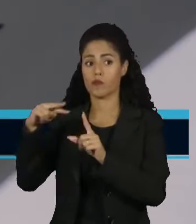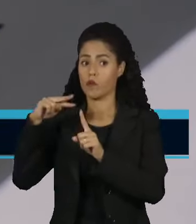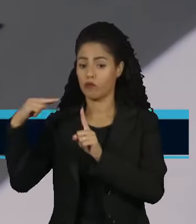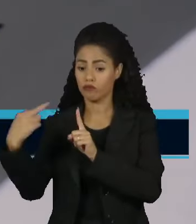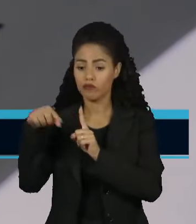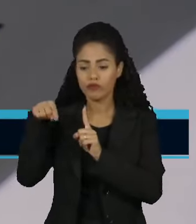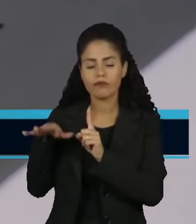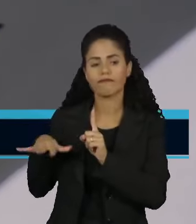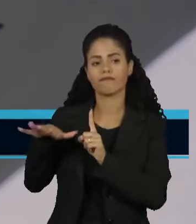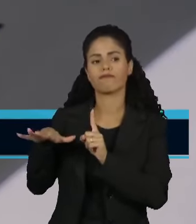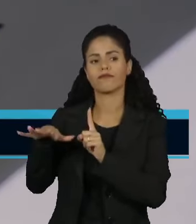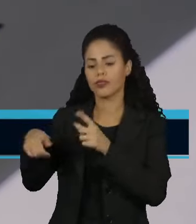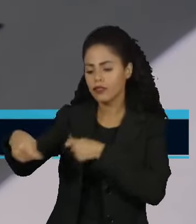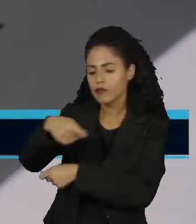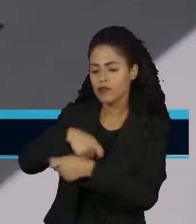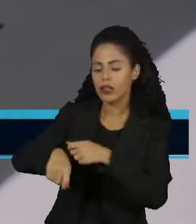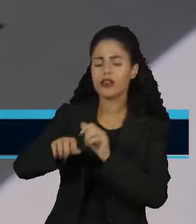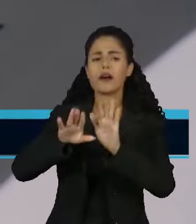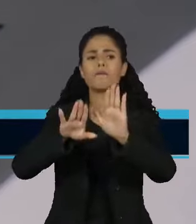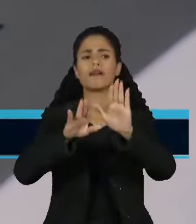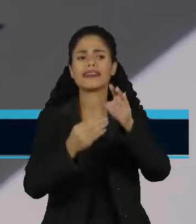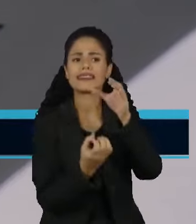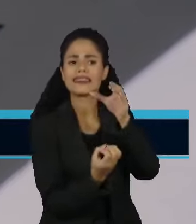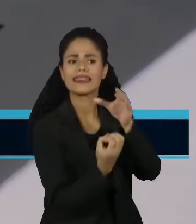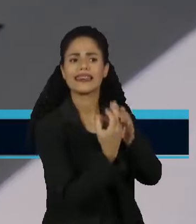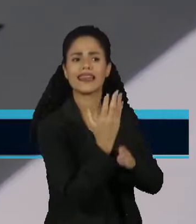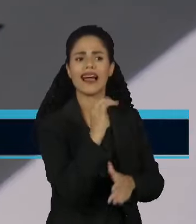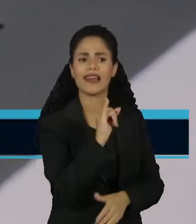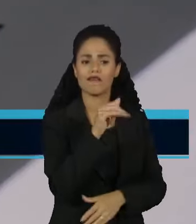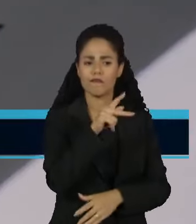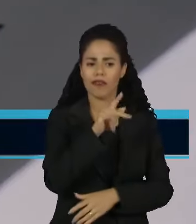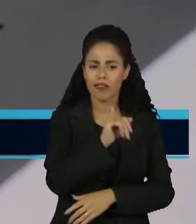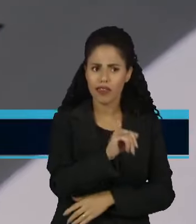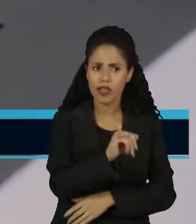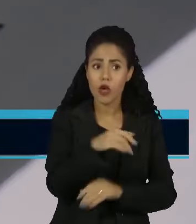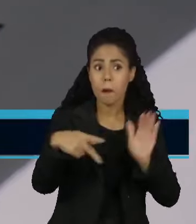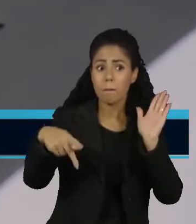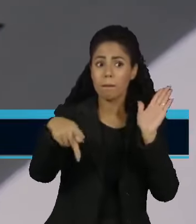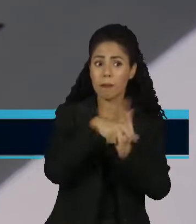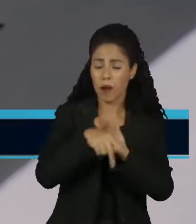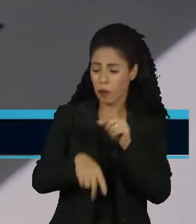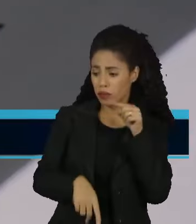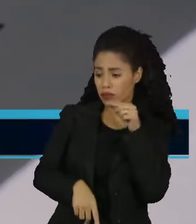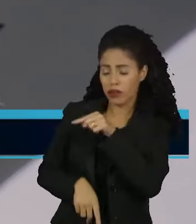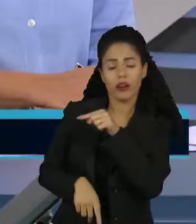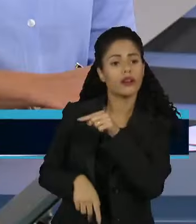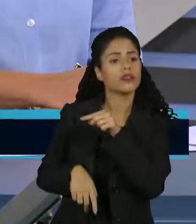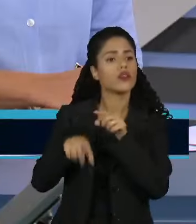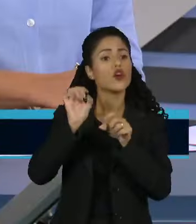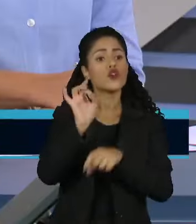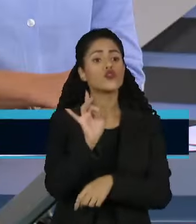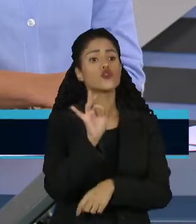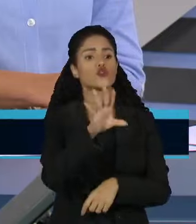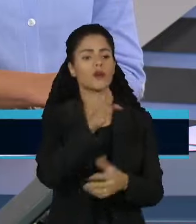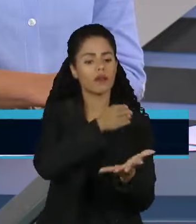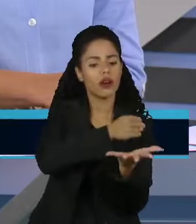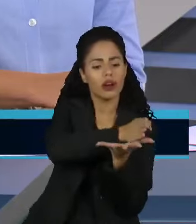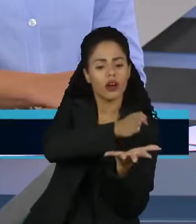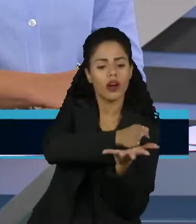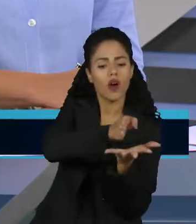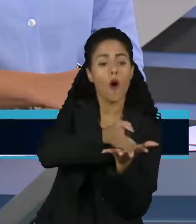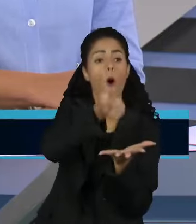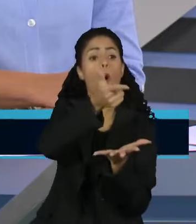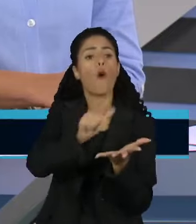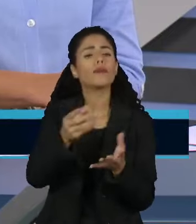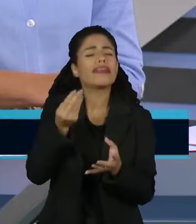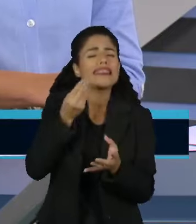você criar um um IPI específico para outras áreas apenas para manter a